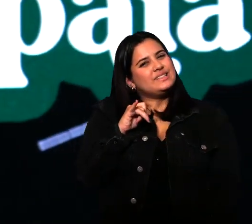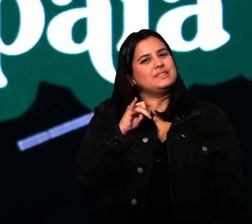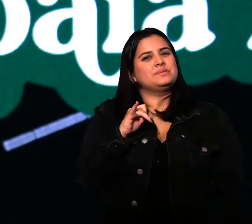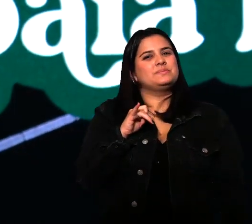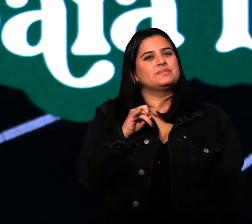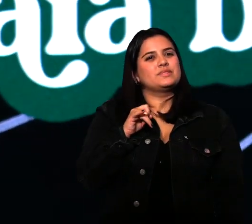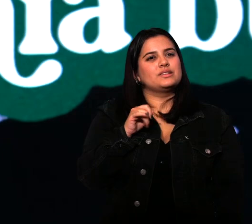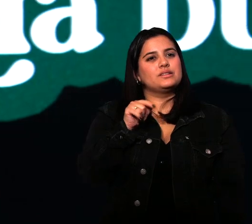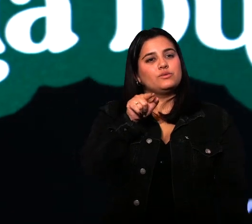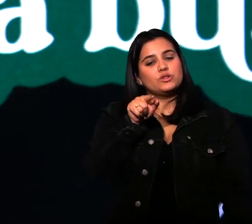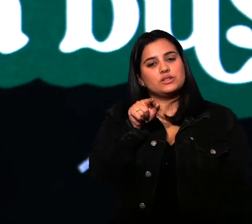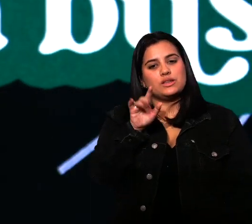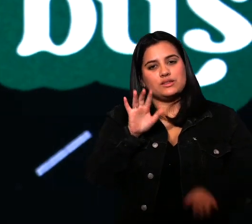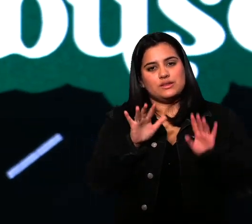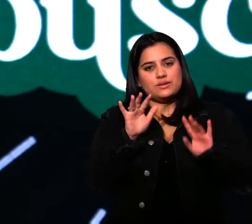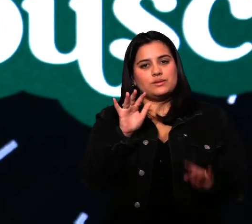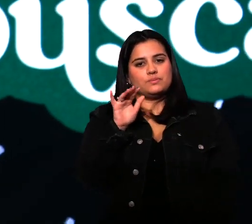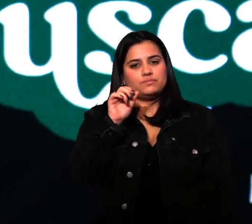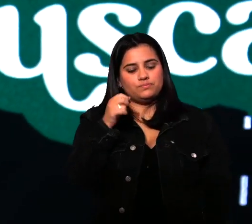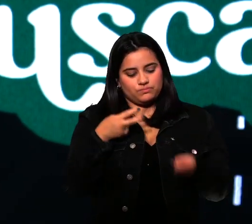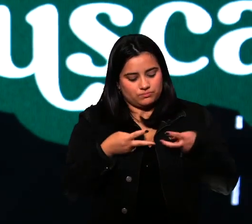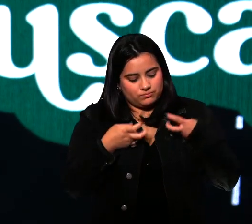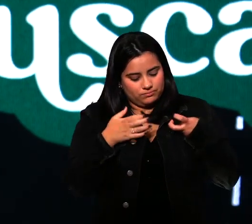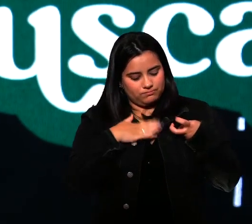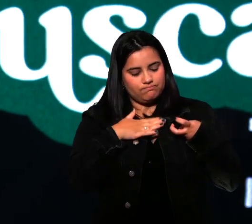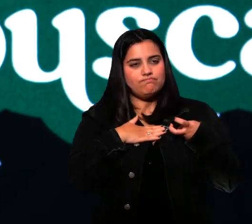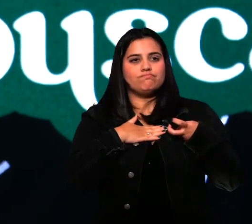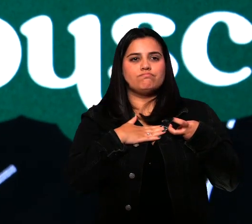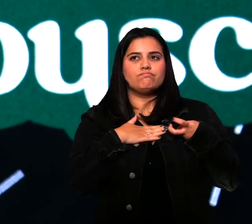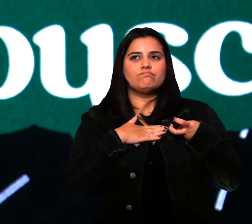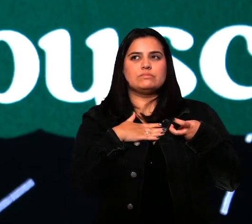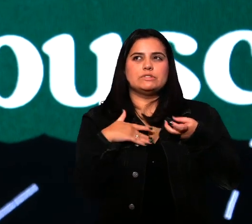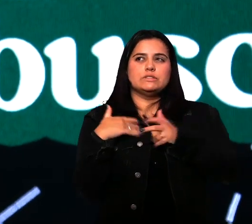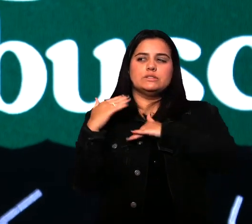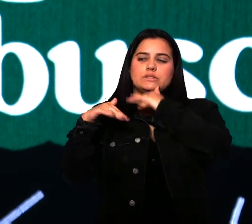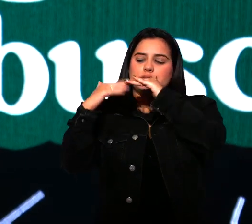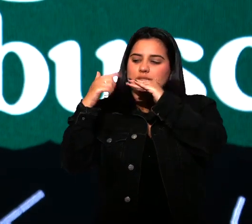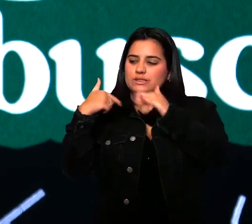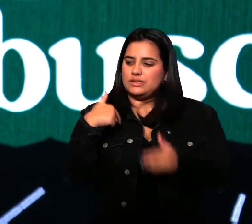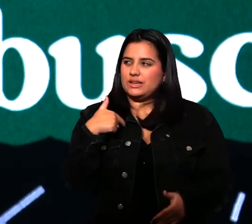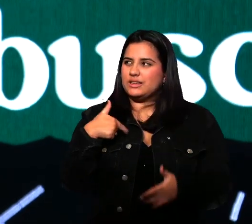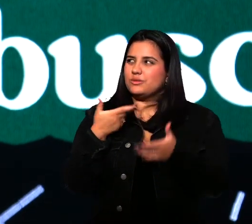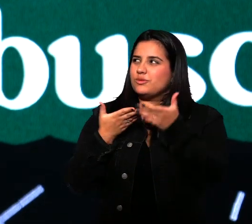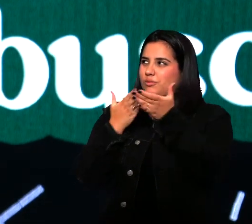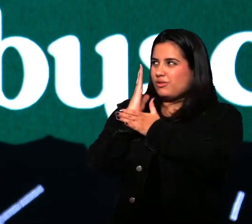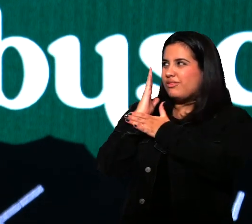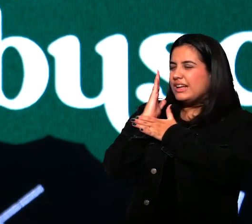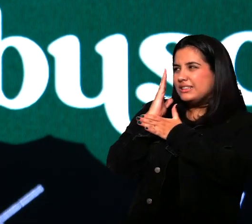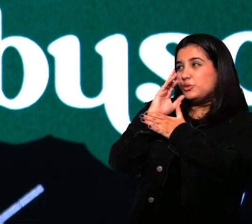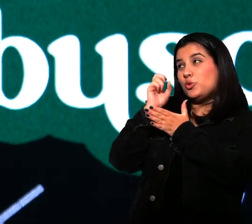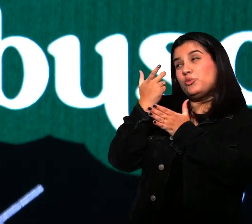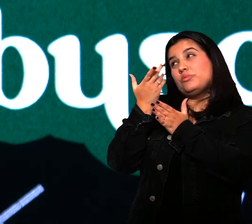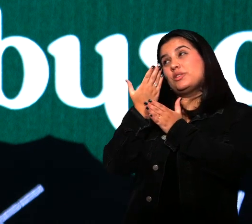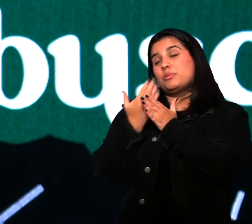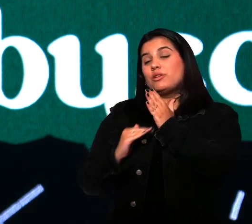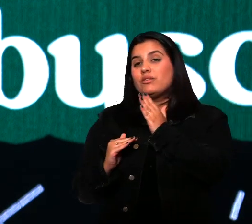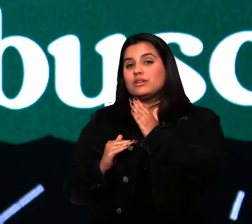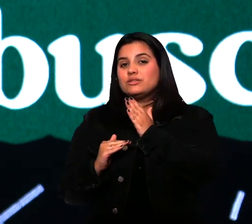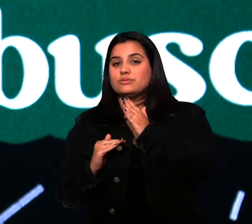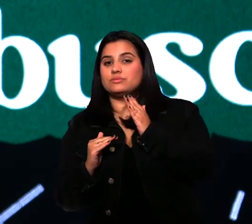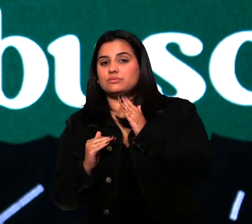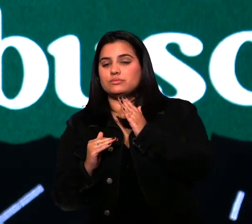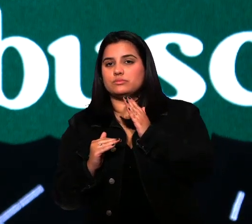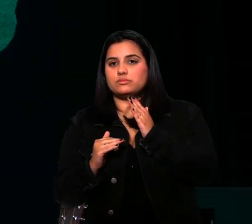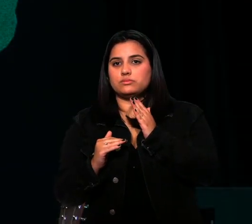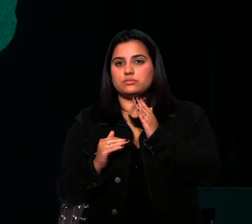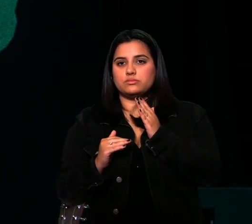talvez, olhando em meio à tua caminhada como igreja, será que você está sendo aprovado pela unidade? Ou, quem sabe, reprovado